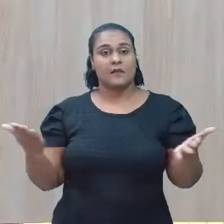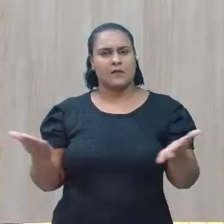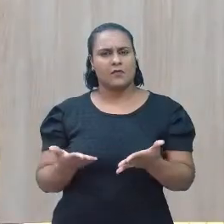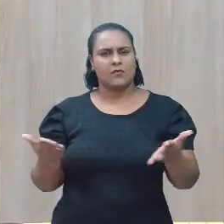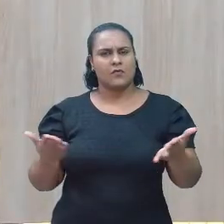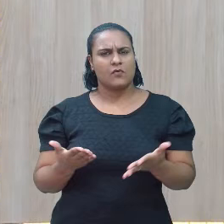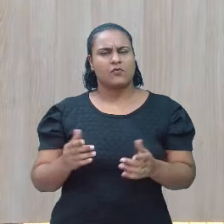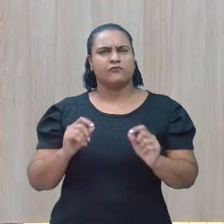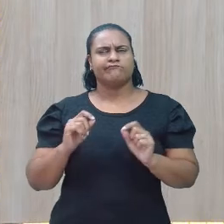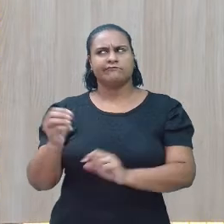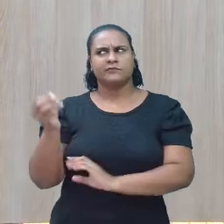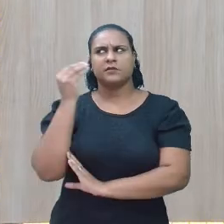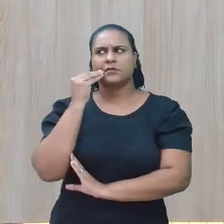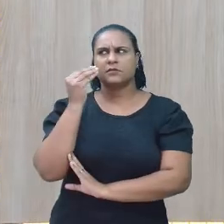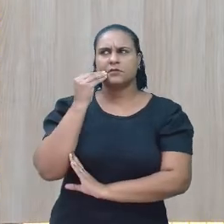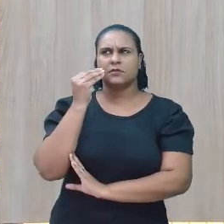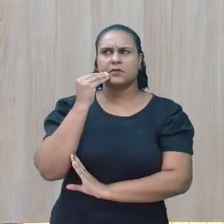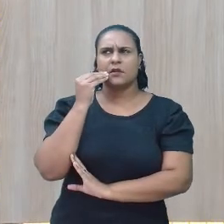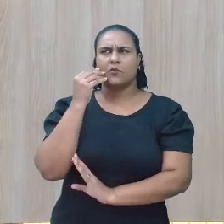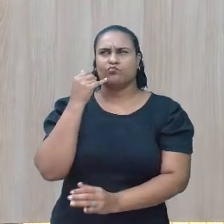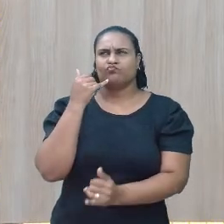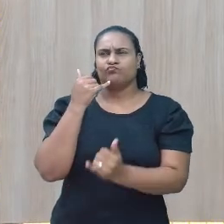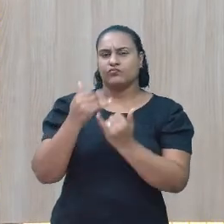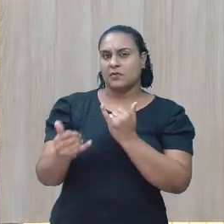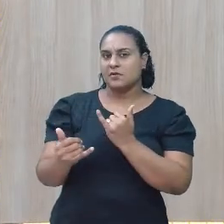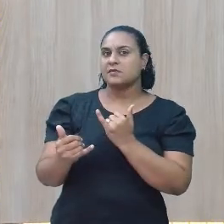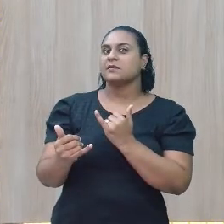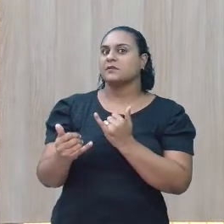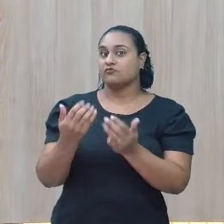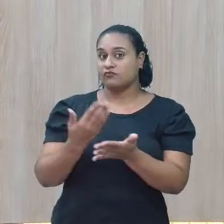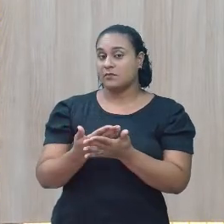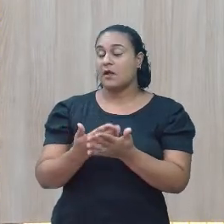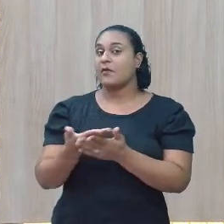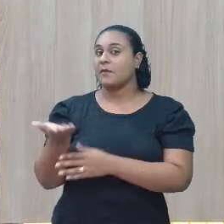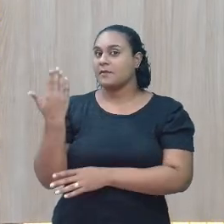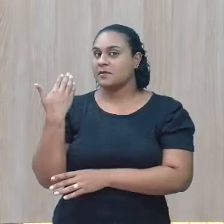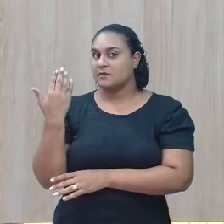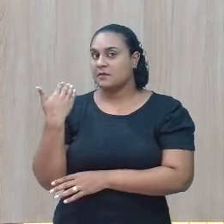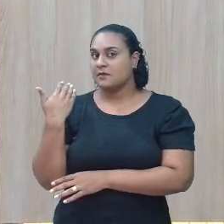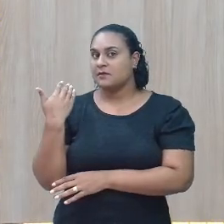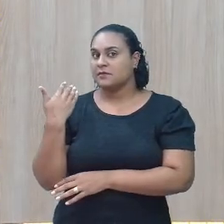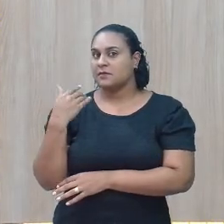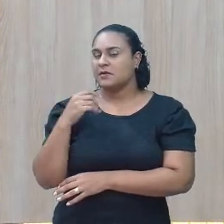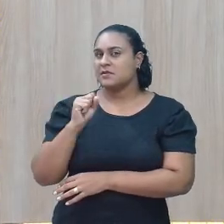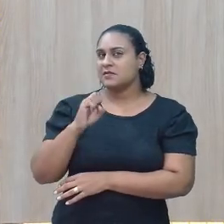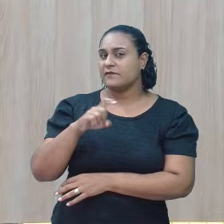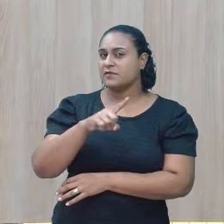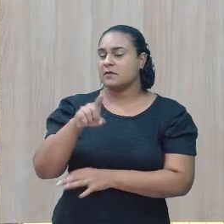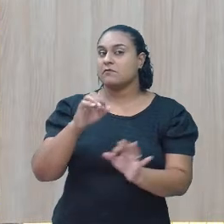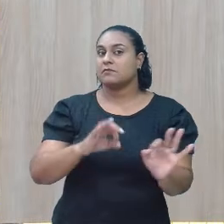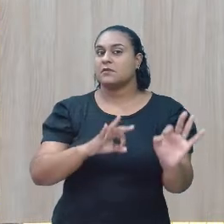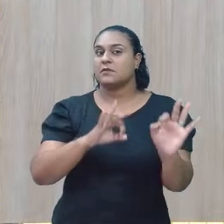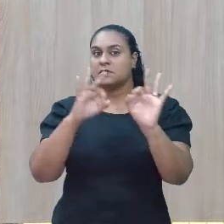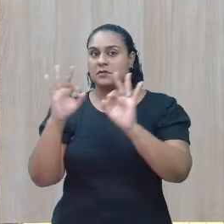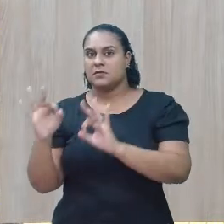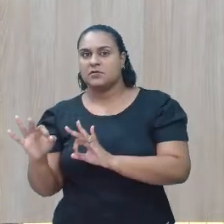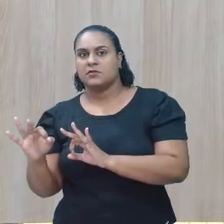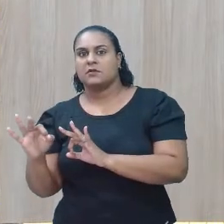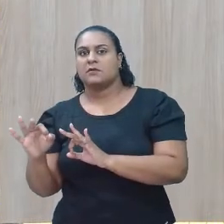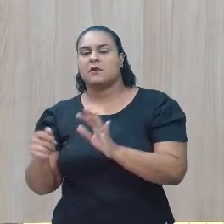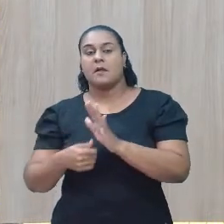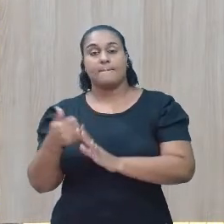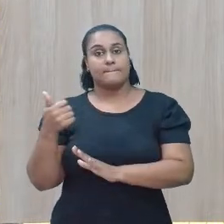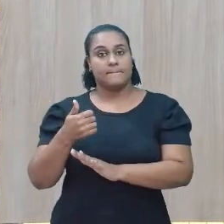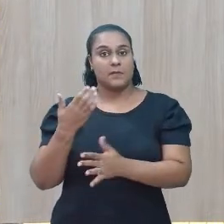a gente vai tentar fazer algo parecido com o que a gente fez na aula anterior. Então se você está assistindo essa aula como a